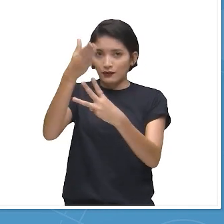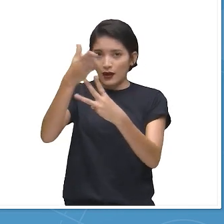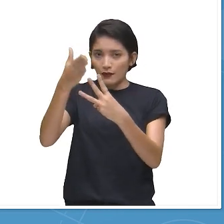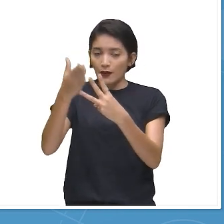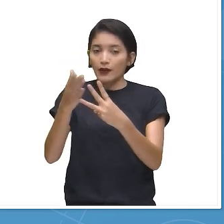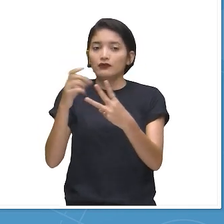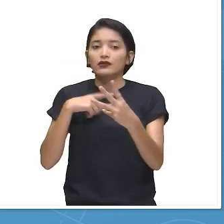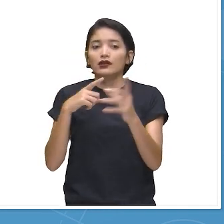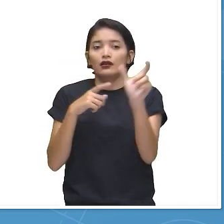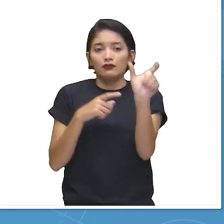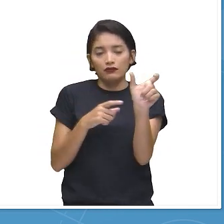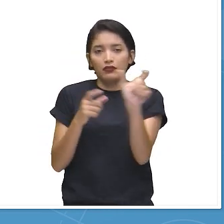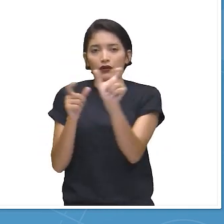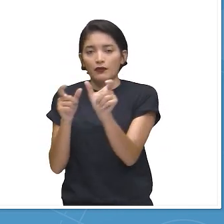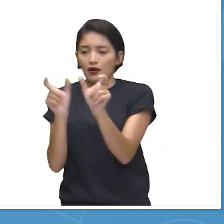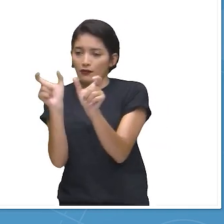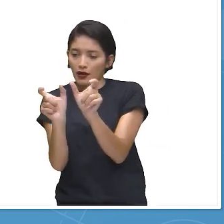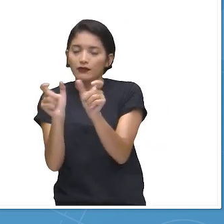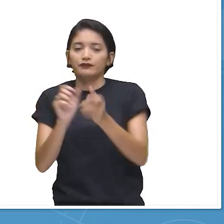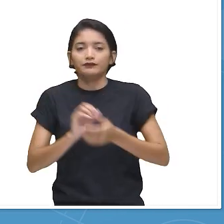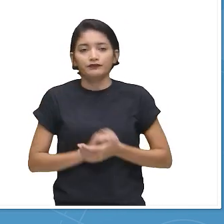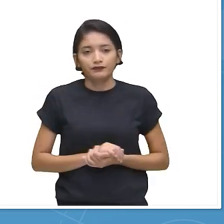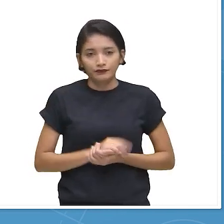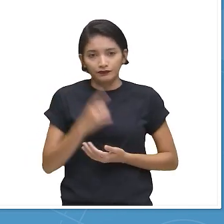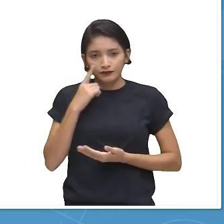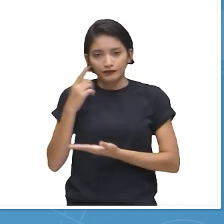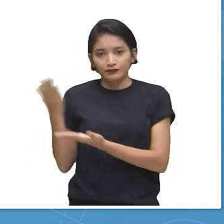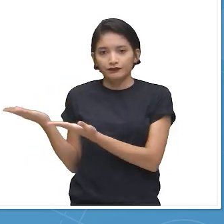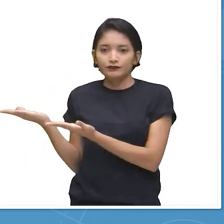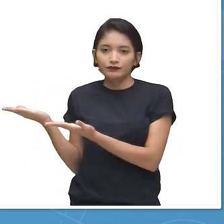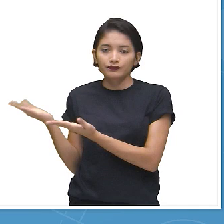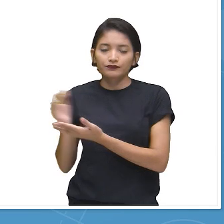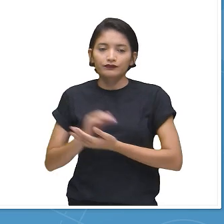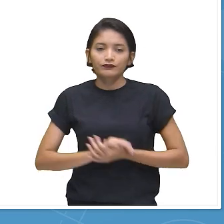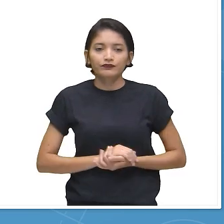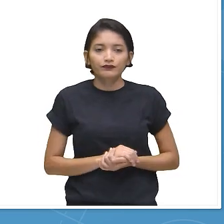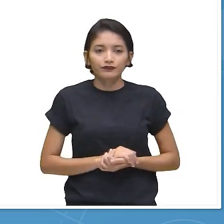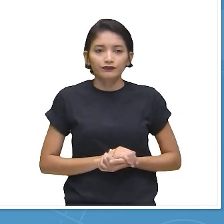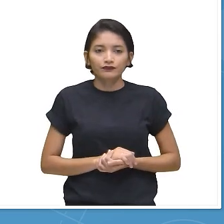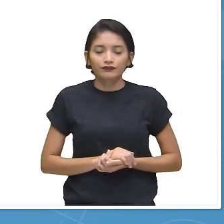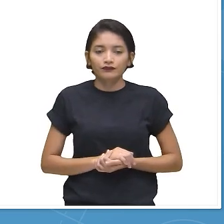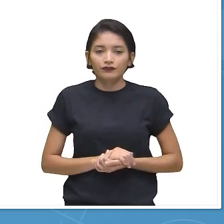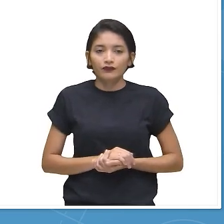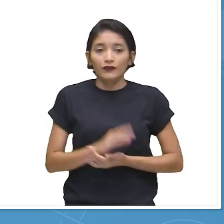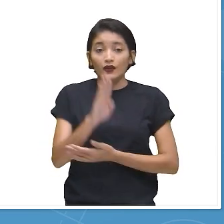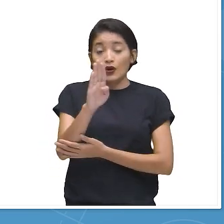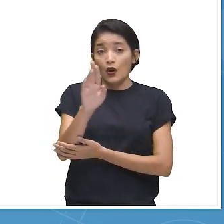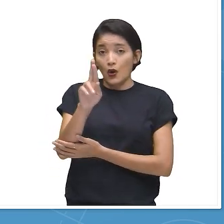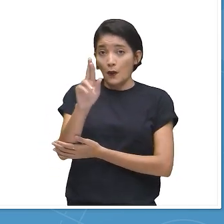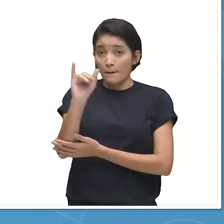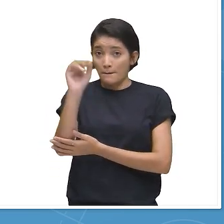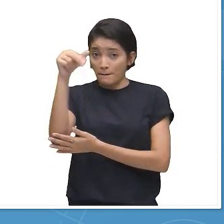primeira sílaba, aqui a segunda e aqui a terceira sílaba. Brinquedo.